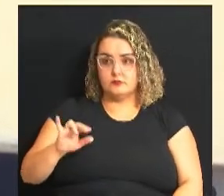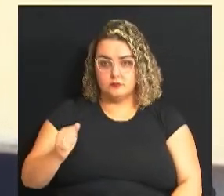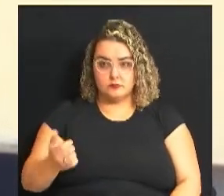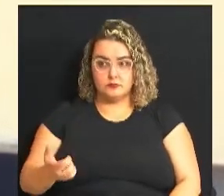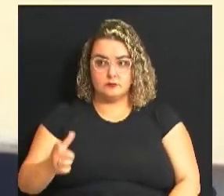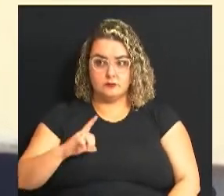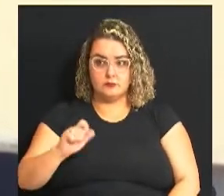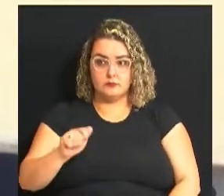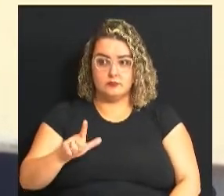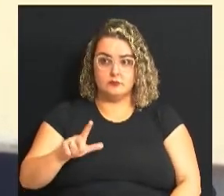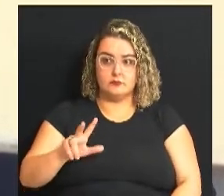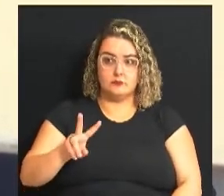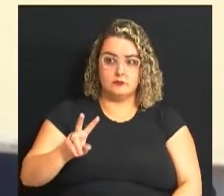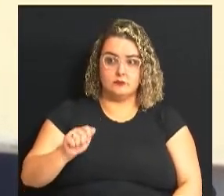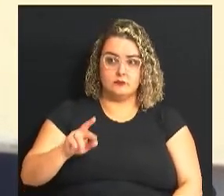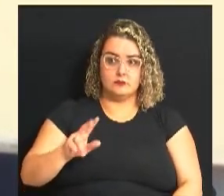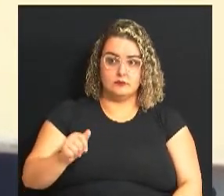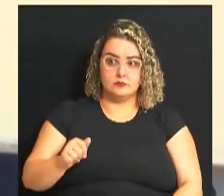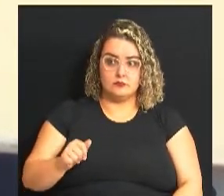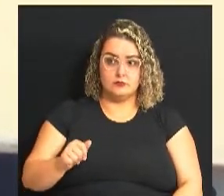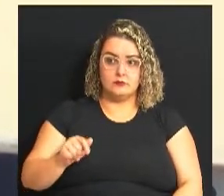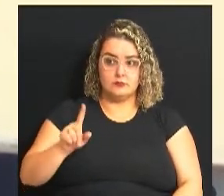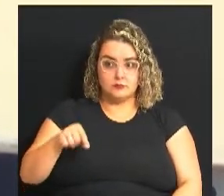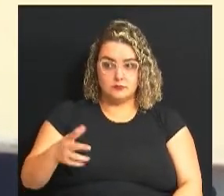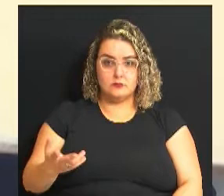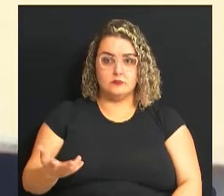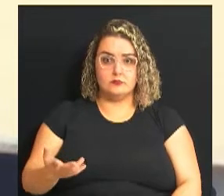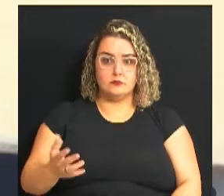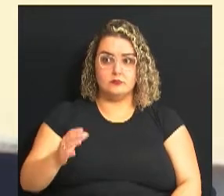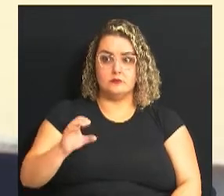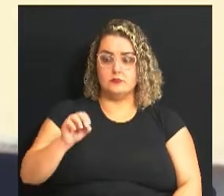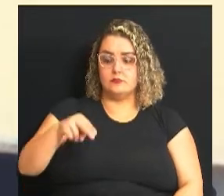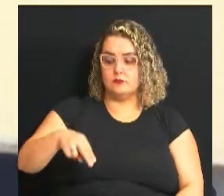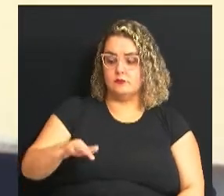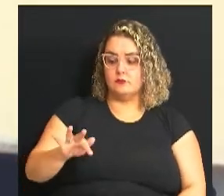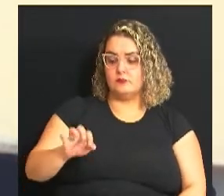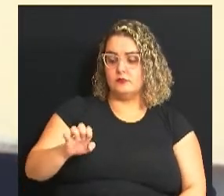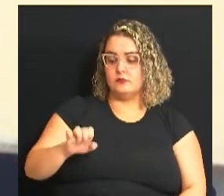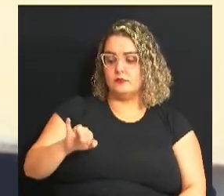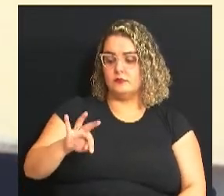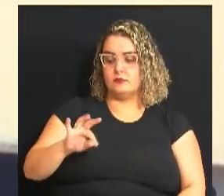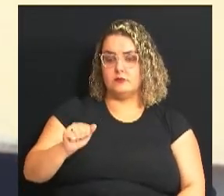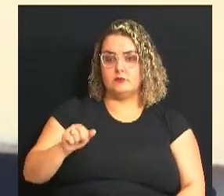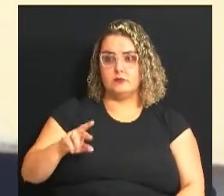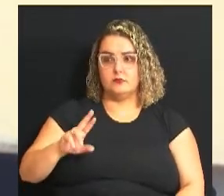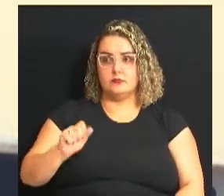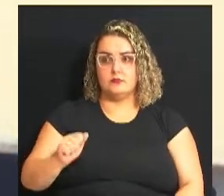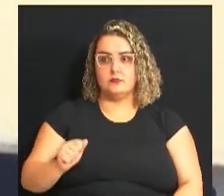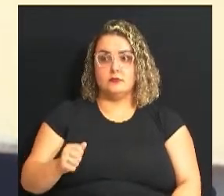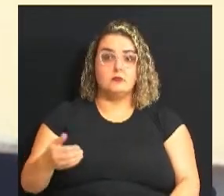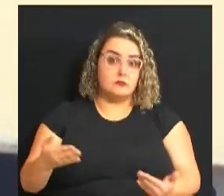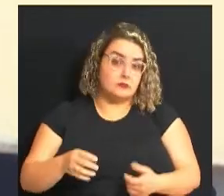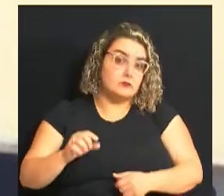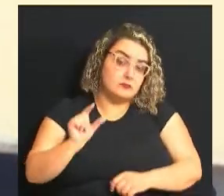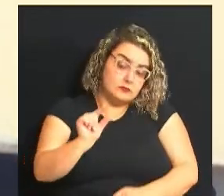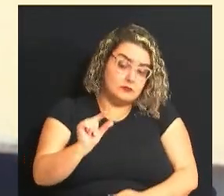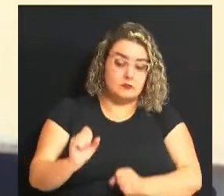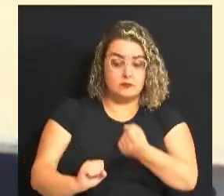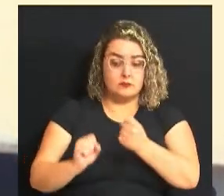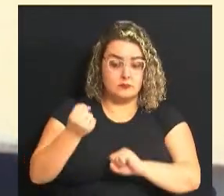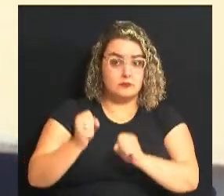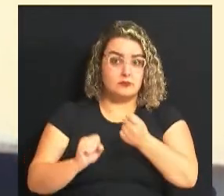estava como confeitaria. E hoje é uma pequena indústria, né? Produz tortas, alguma coisa assim. Então,